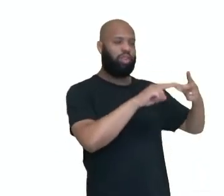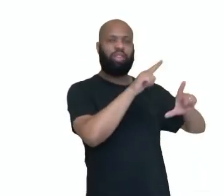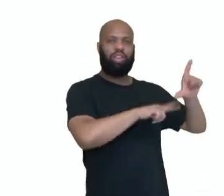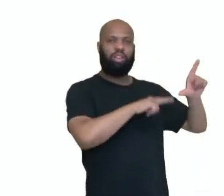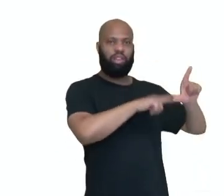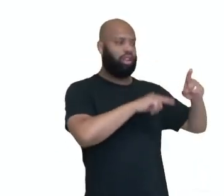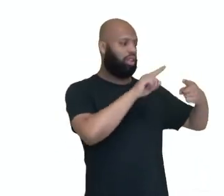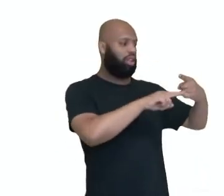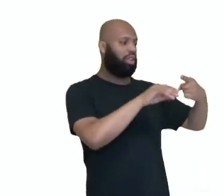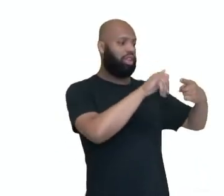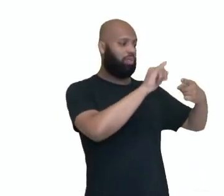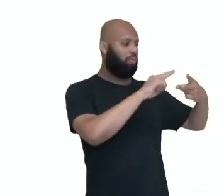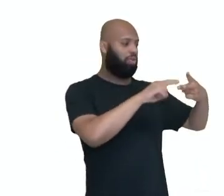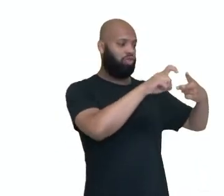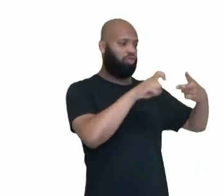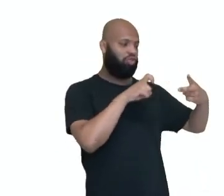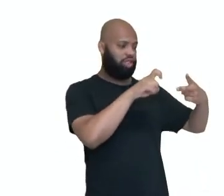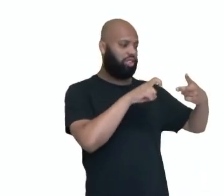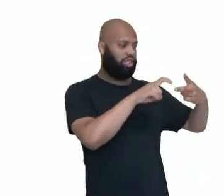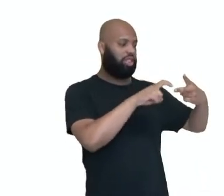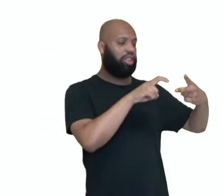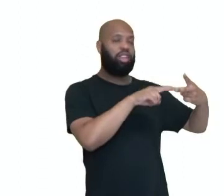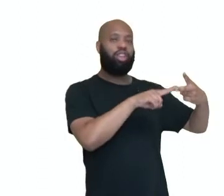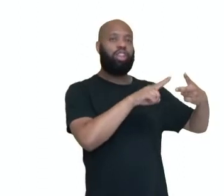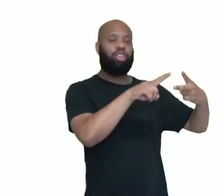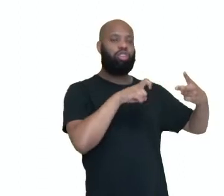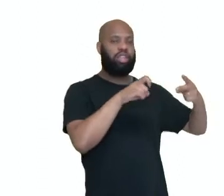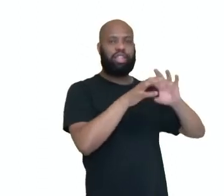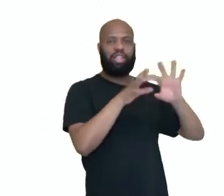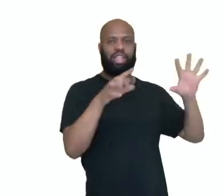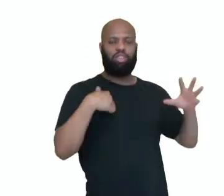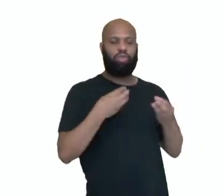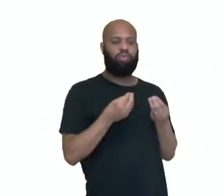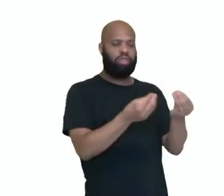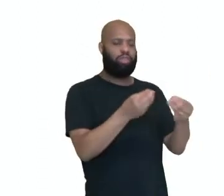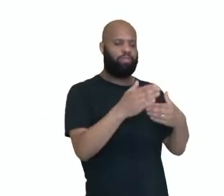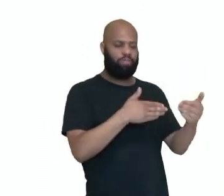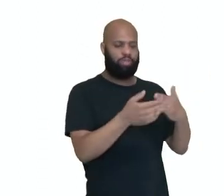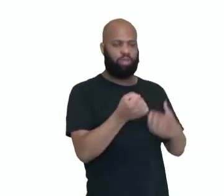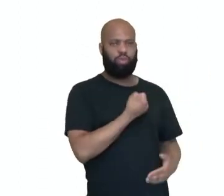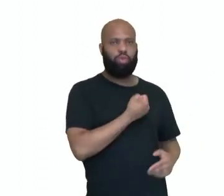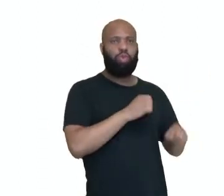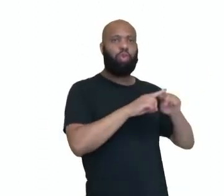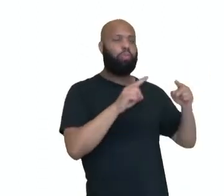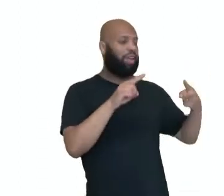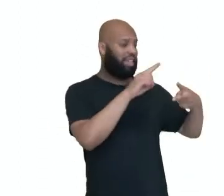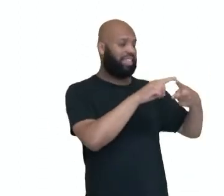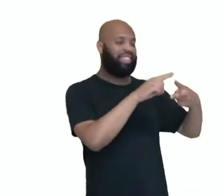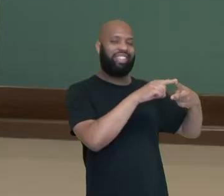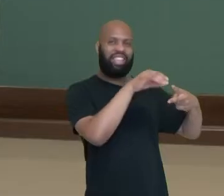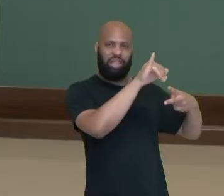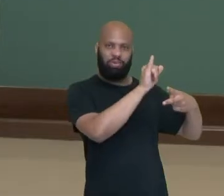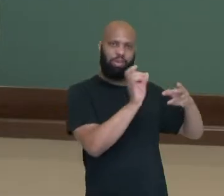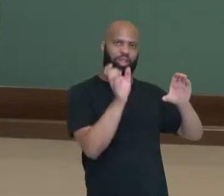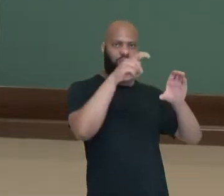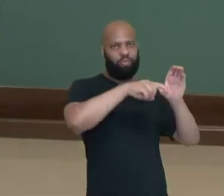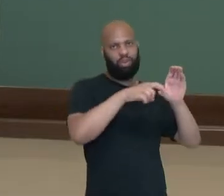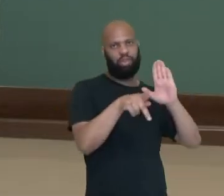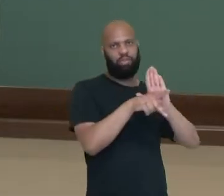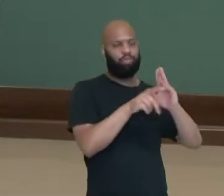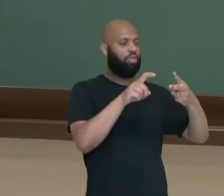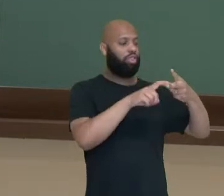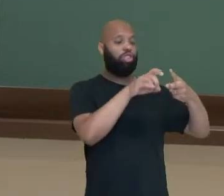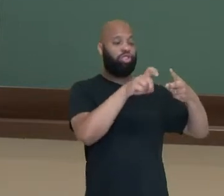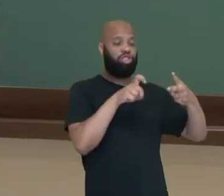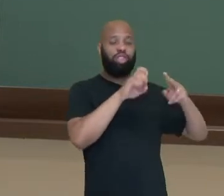e x. X é livre, eu posso atribuir o que eu quiser. Y depende de x. Então, na função, eu